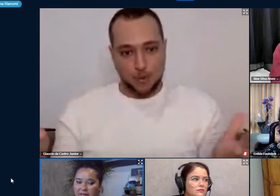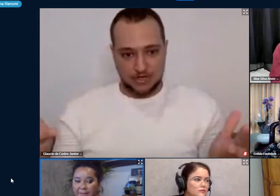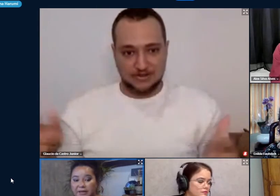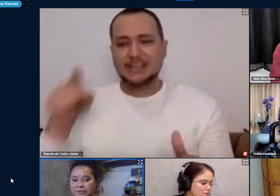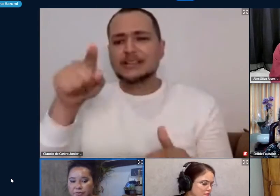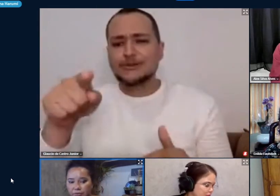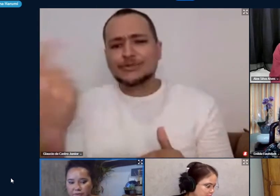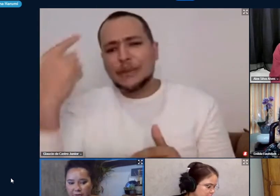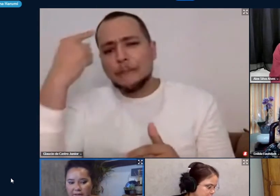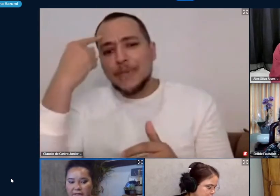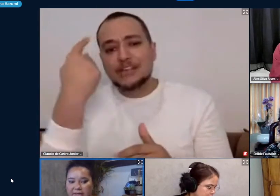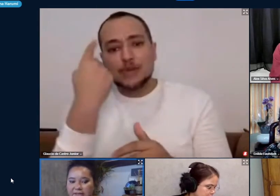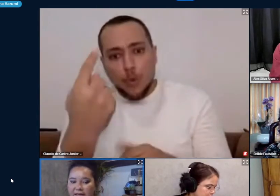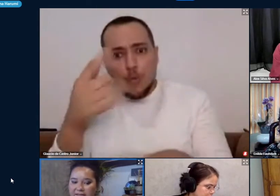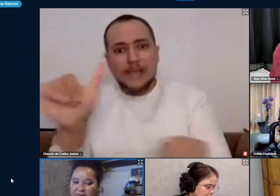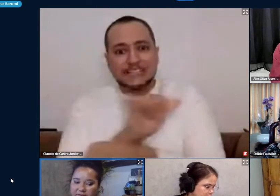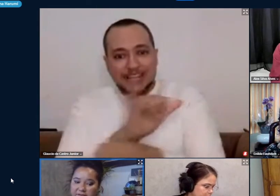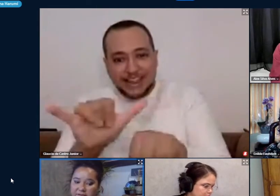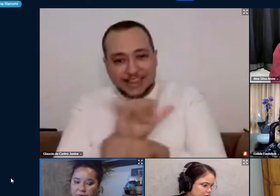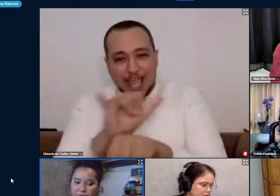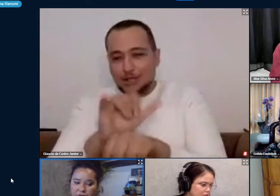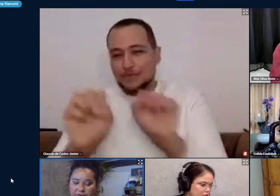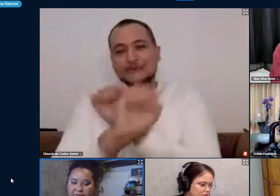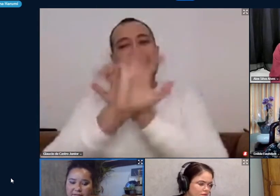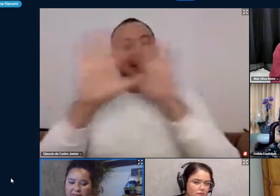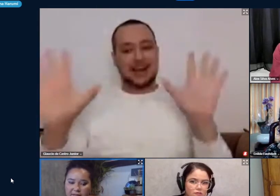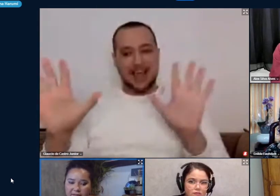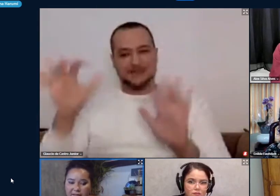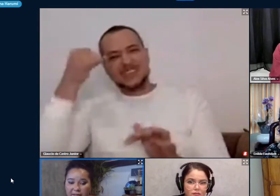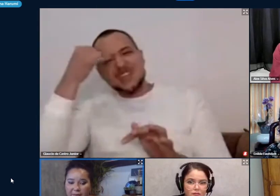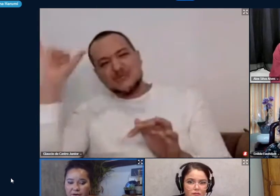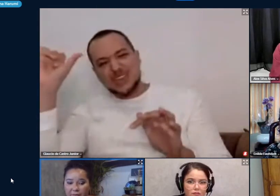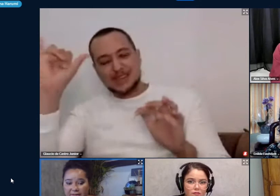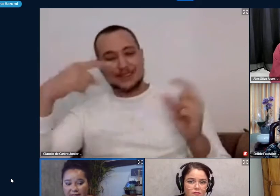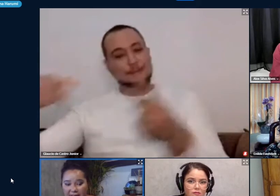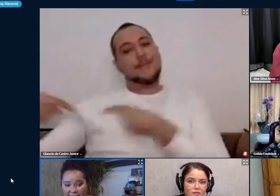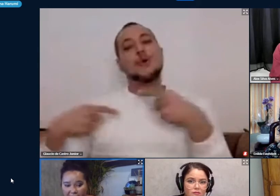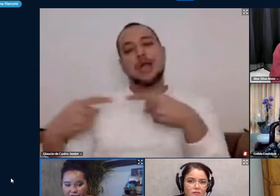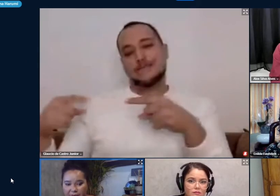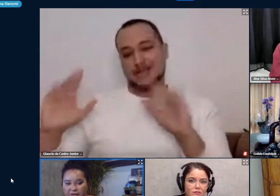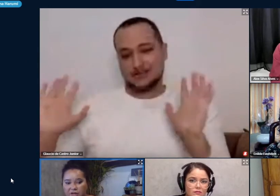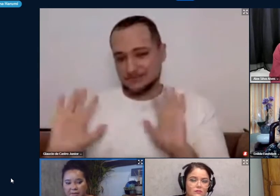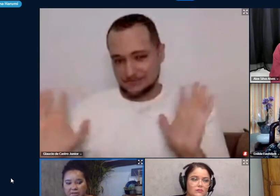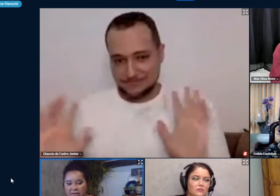seria apenas os surdos podem criar sinais, às vezes eu sugiro que você tenta elaborar